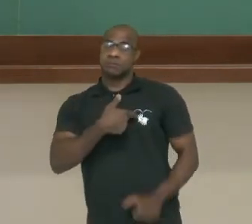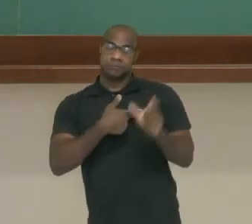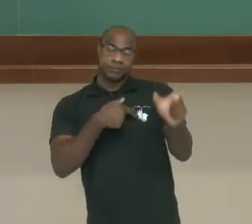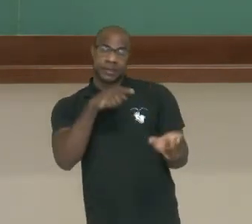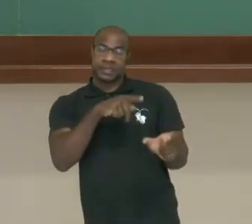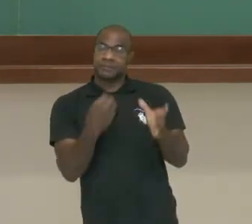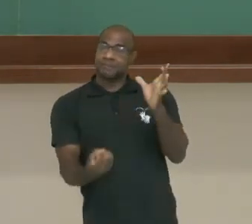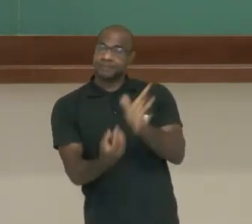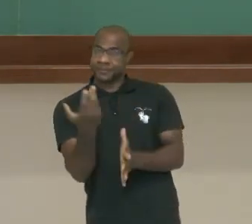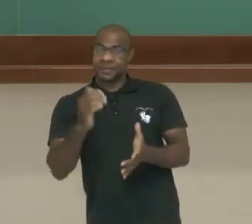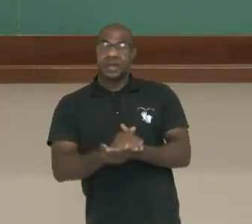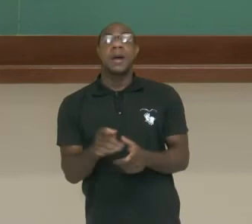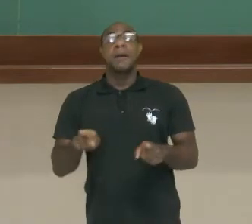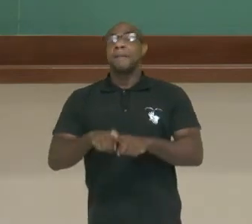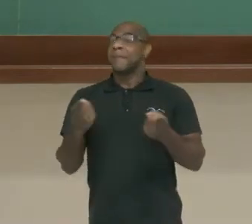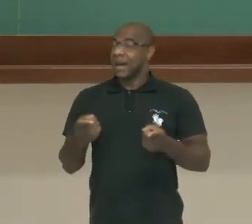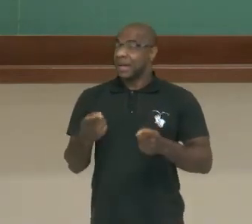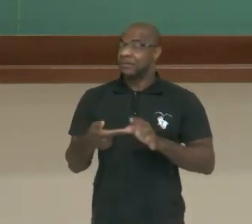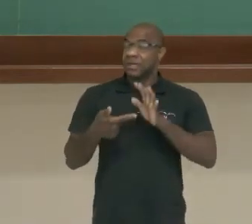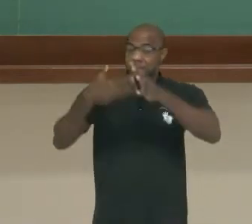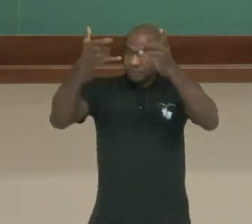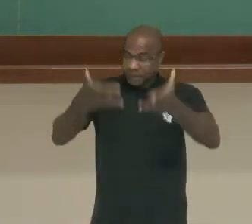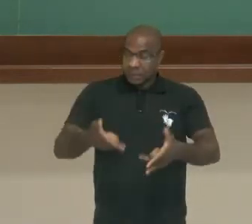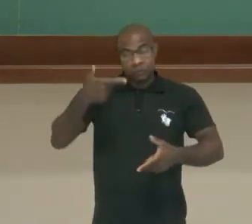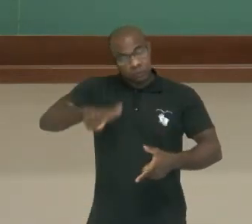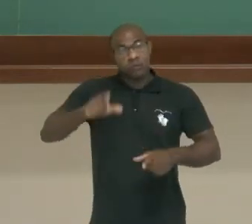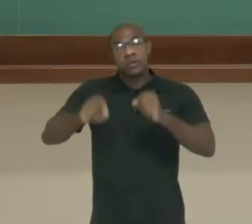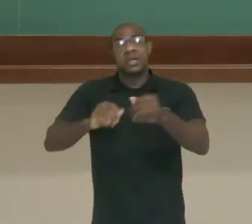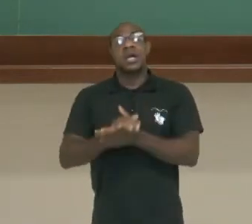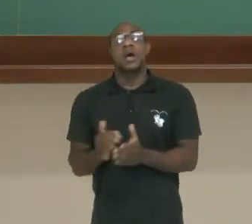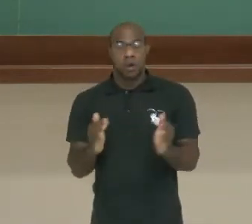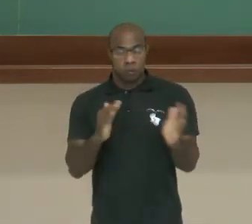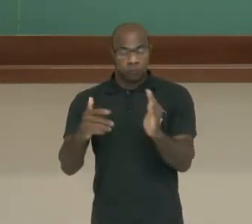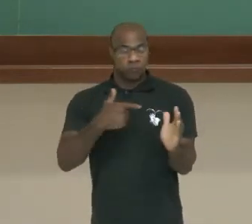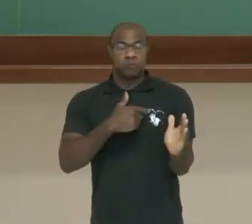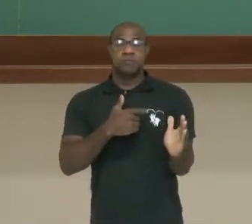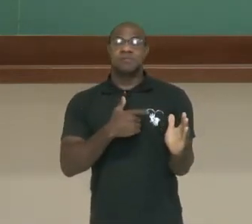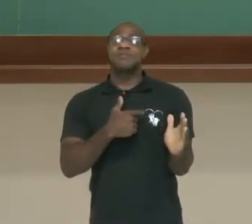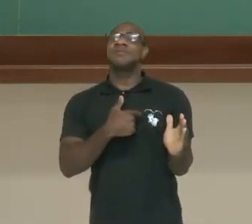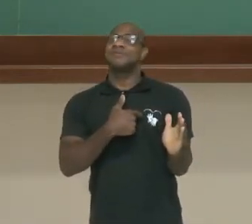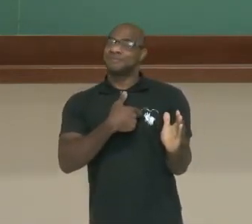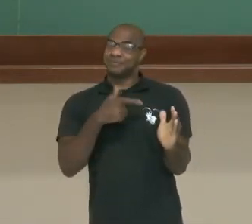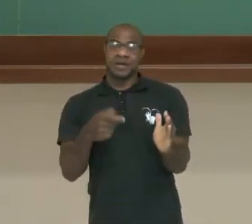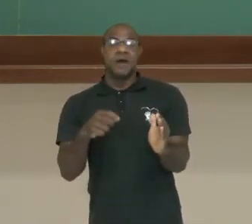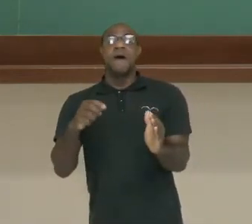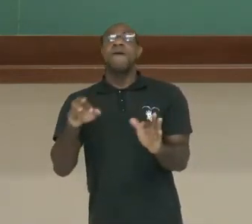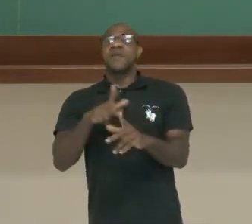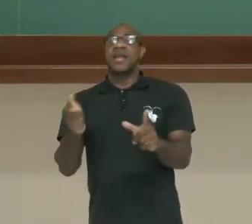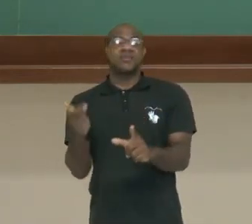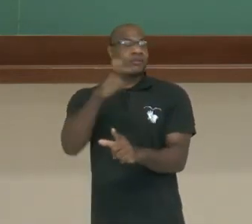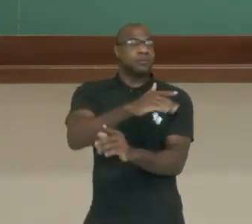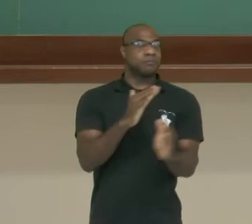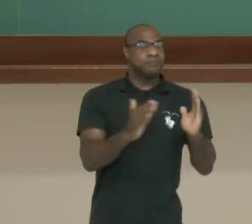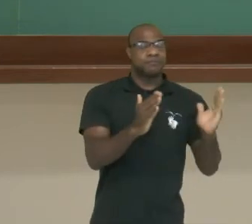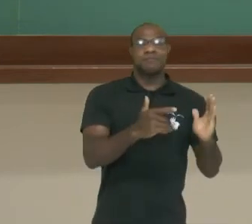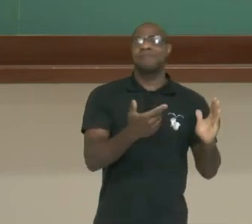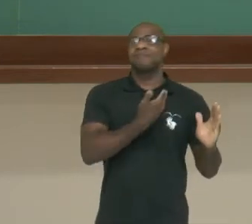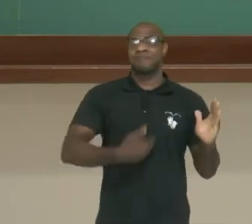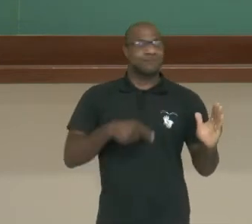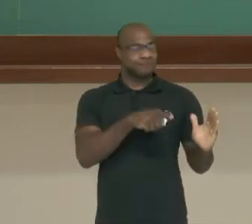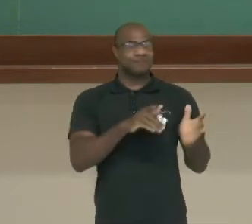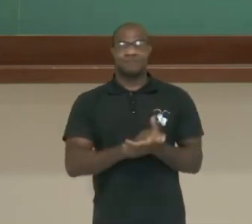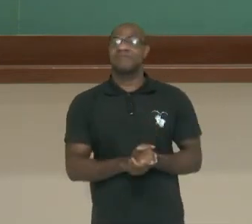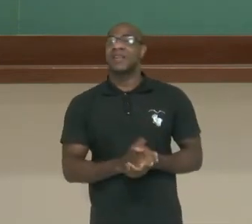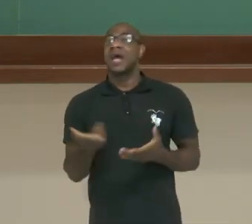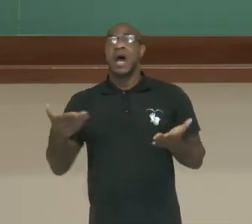Mas, reforçando, este segundo governo Getúlio Vargas foi diferente do primeiro em alguns aspectos, e um deles é o cenário